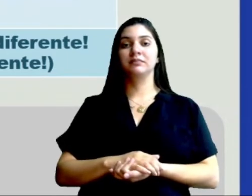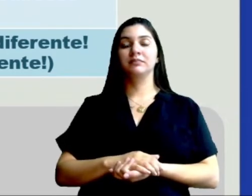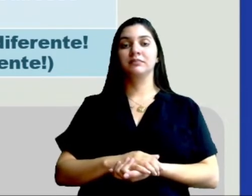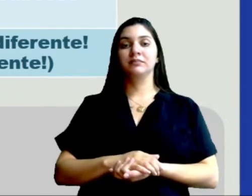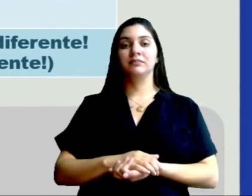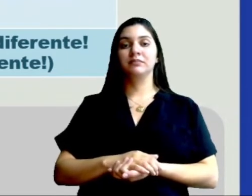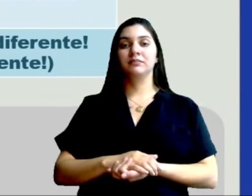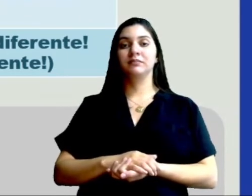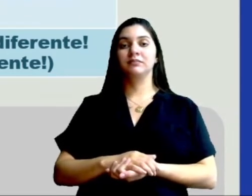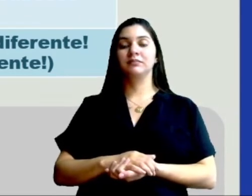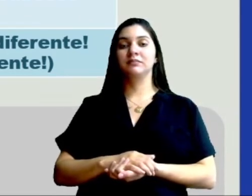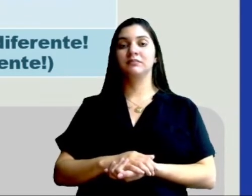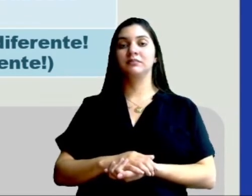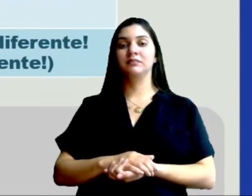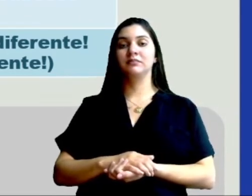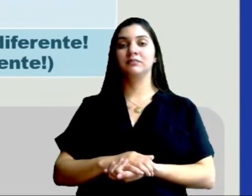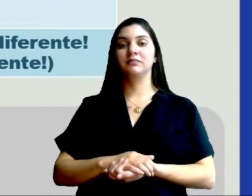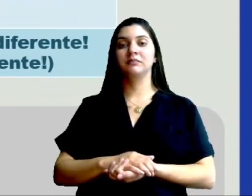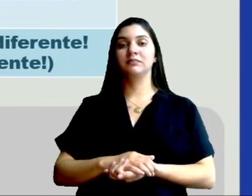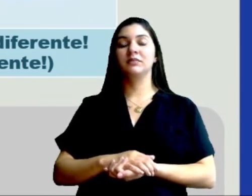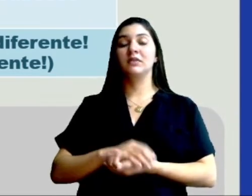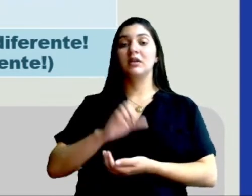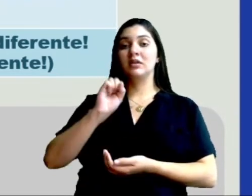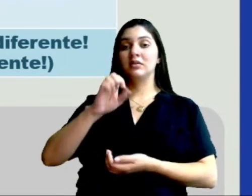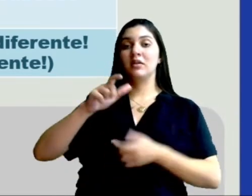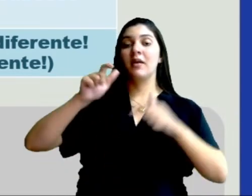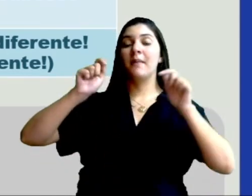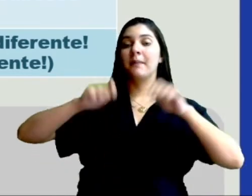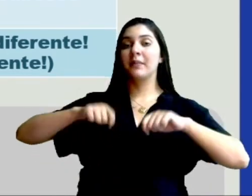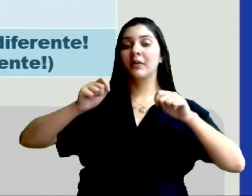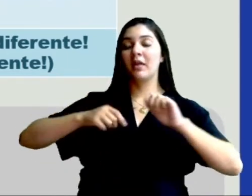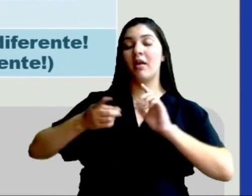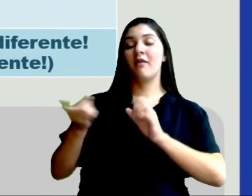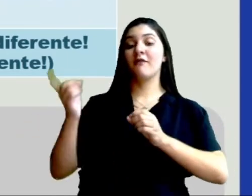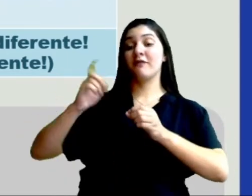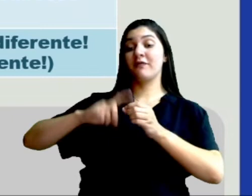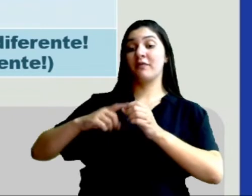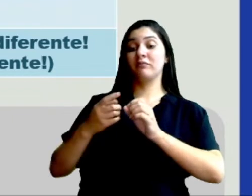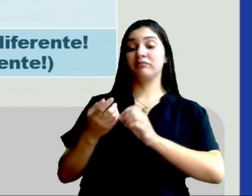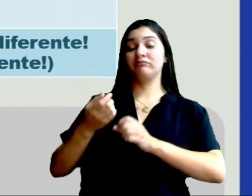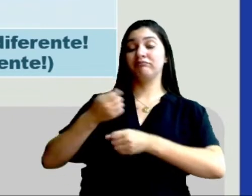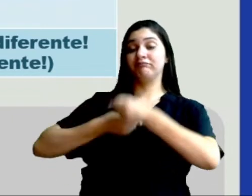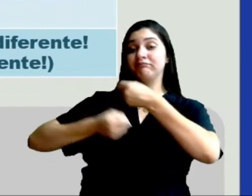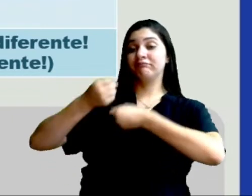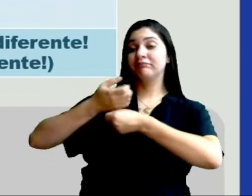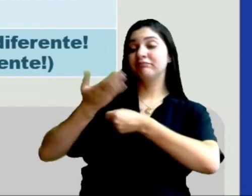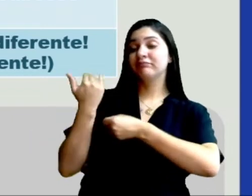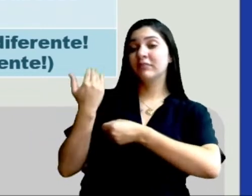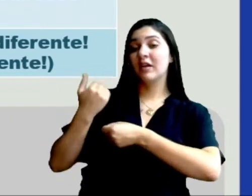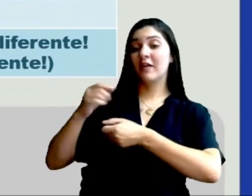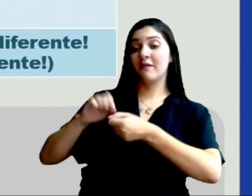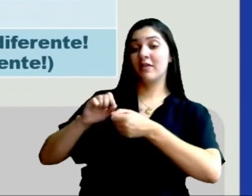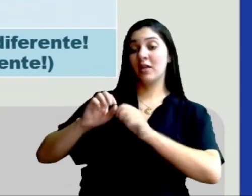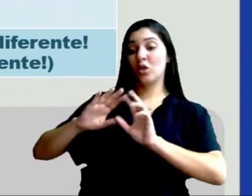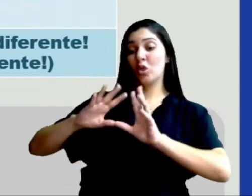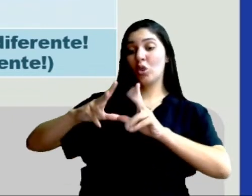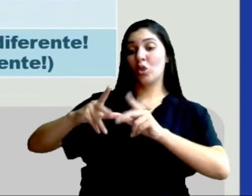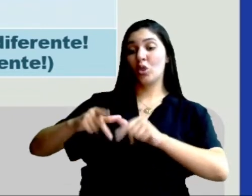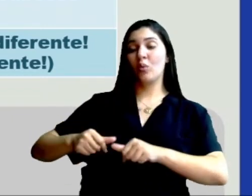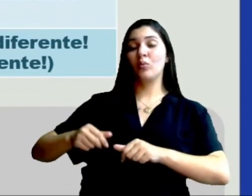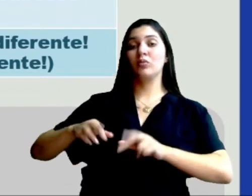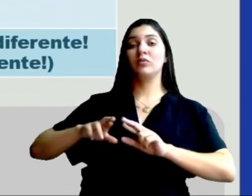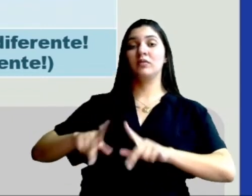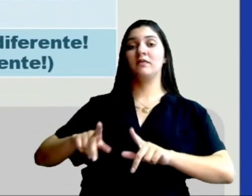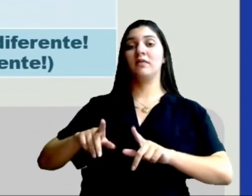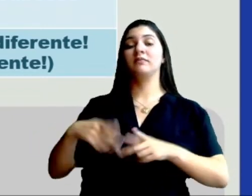e hacerlo todo diferente. Se pudesse voltar no tempo e fazer tudo diferente, ou